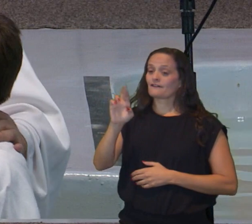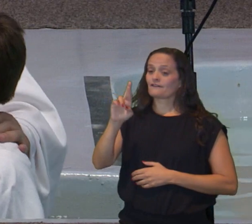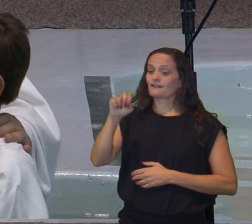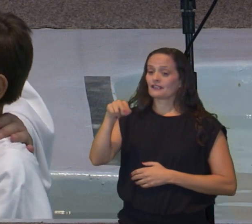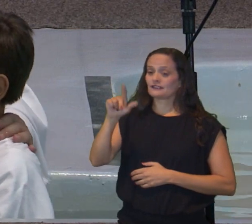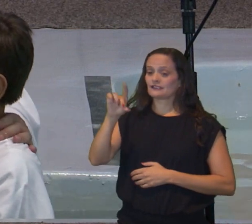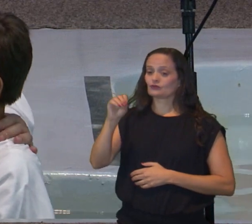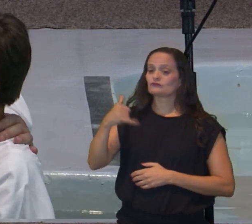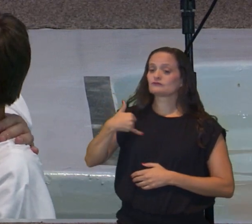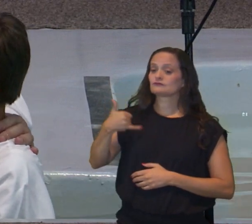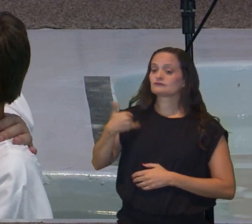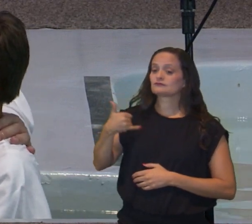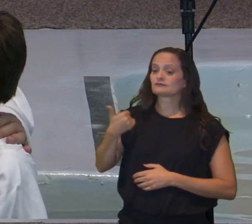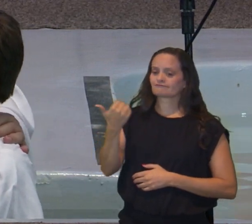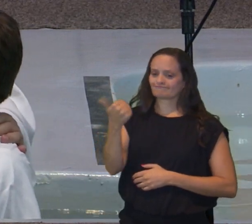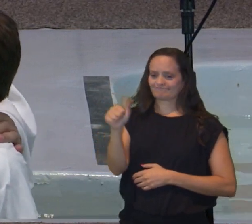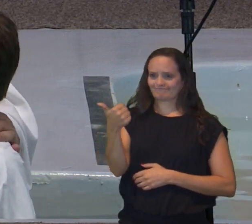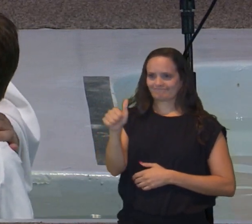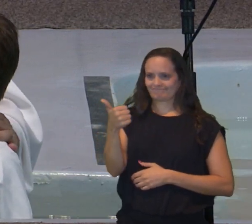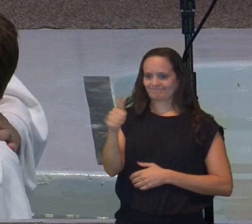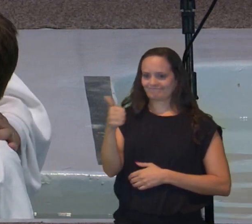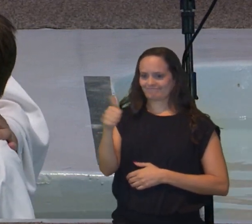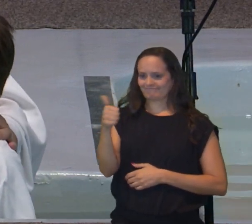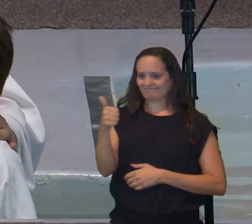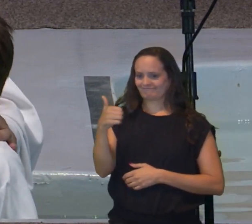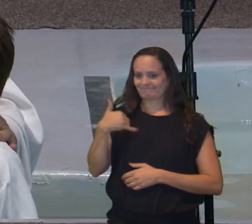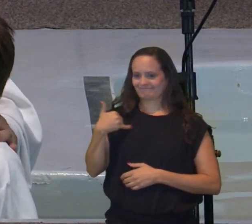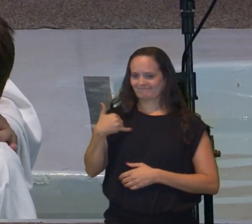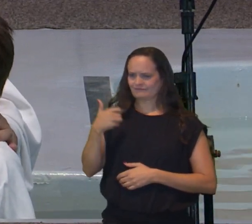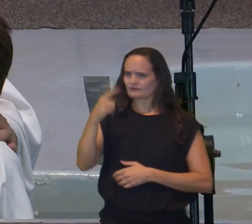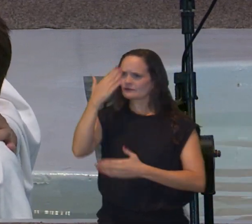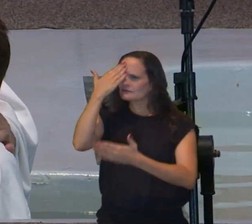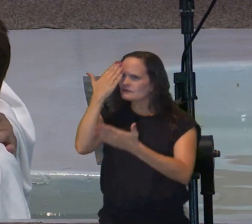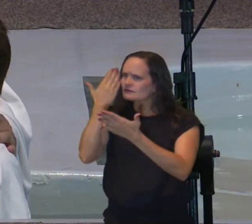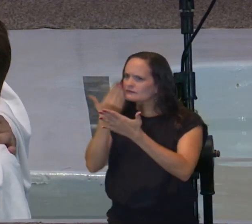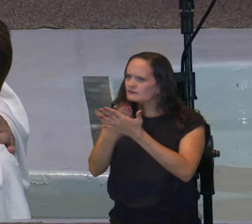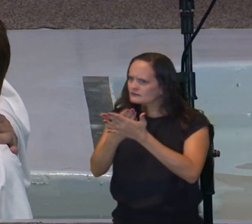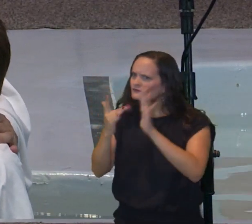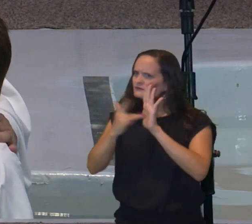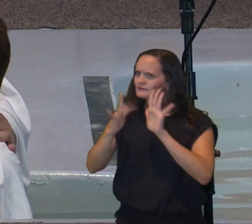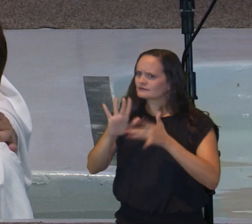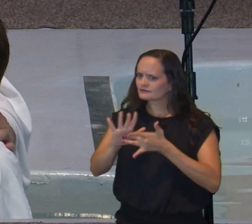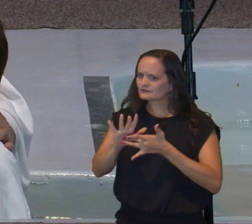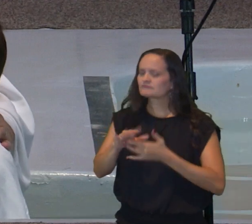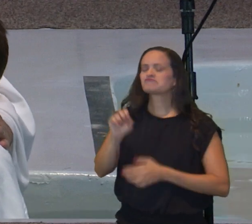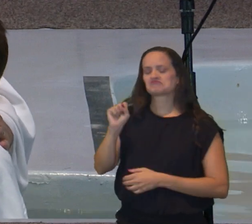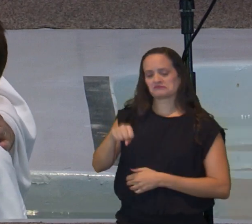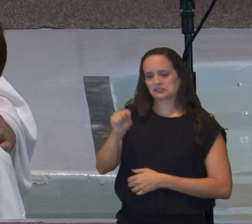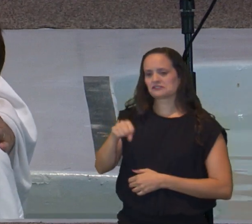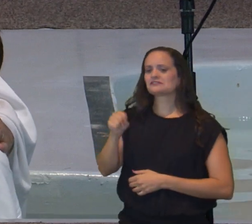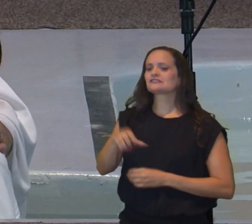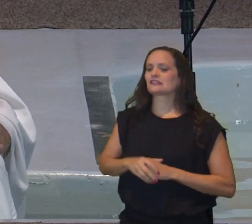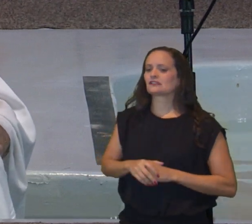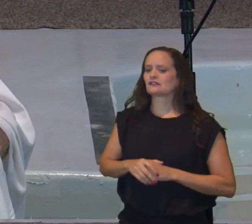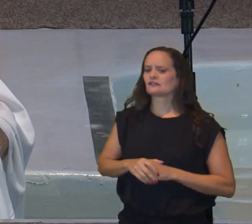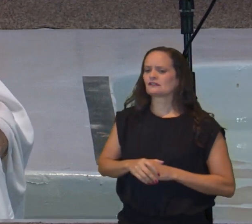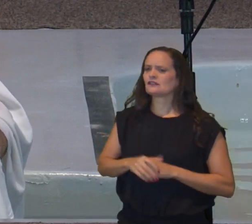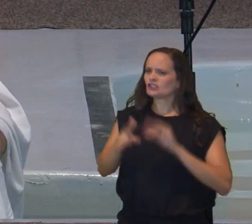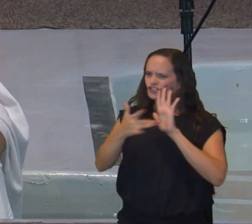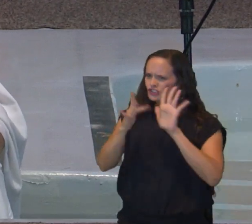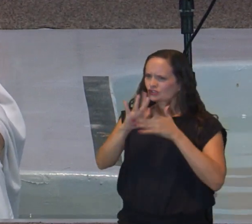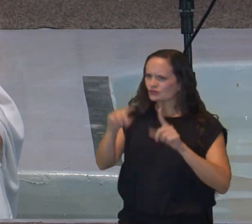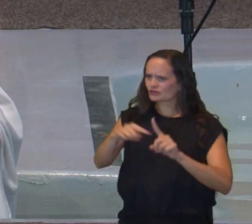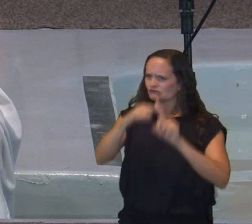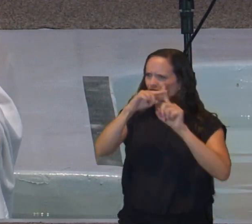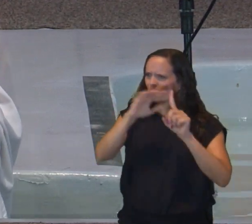quantos anos você tem? 11 anos. Você acredita mesmo em Jesus? Sim. Você acredita que Ele morreu na cruz pelos